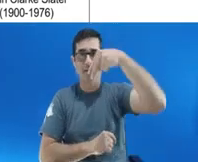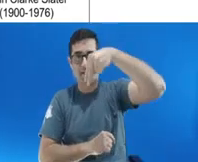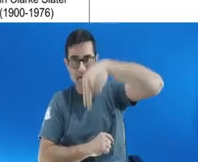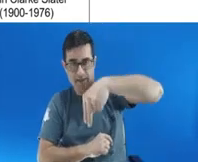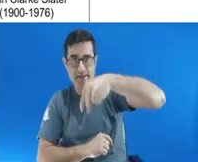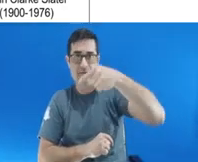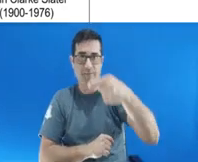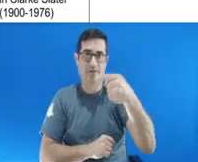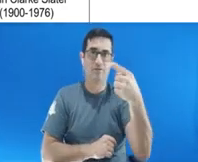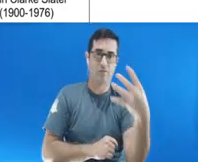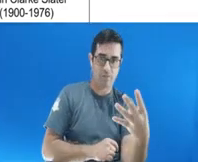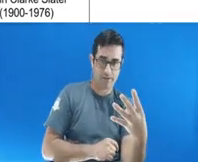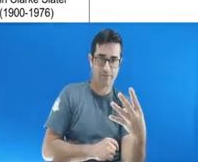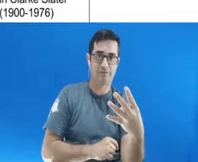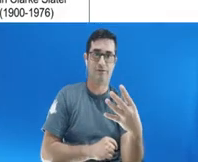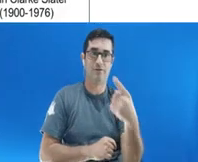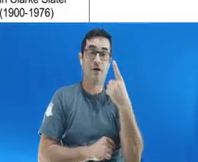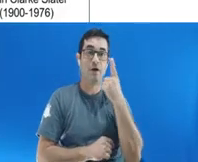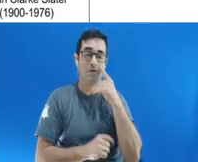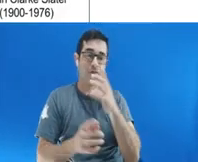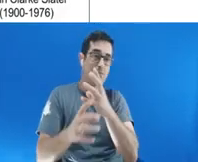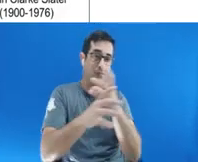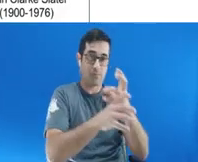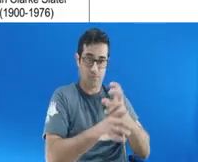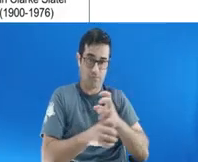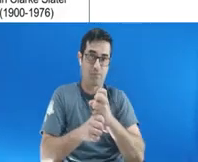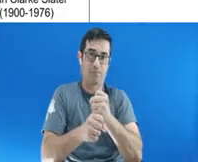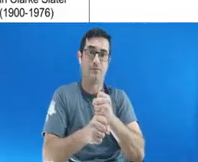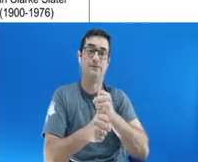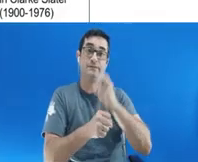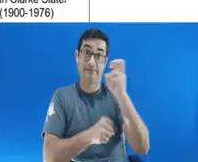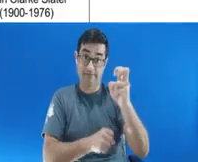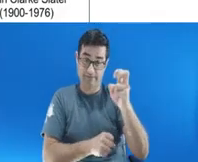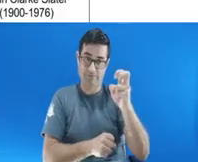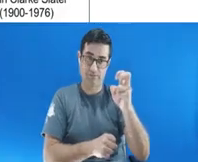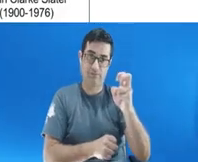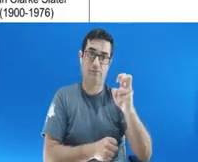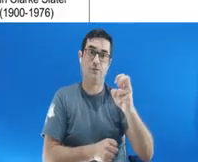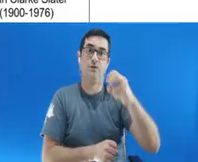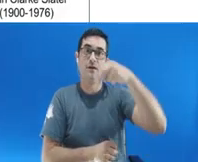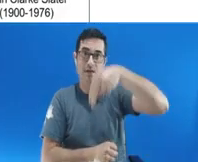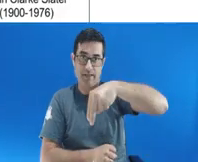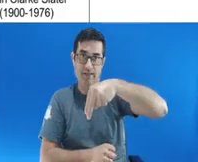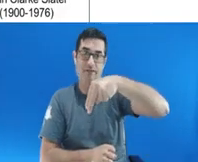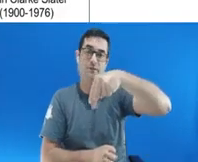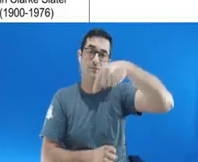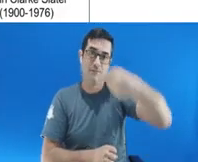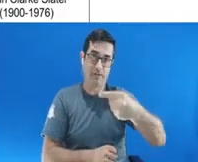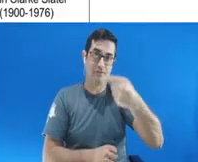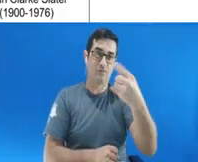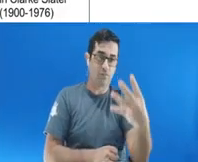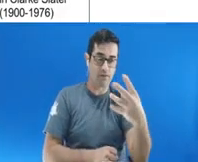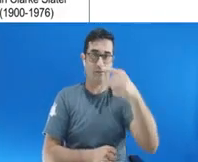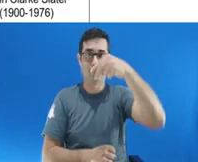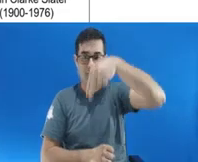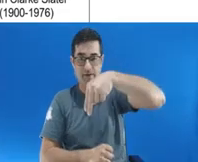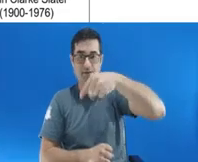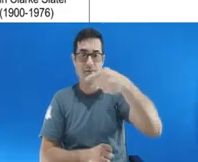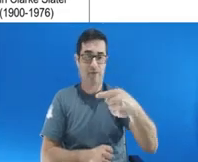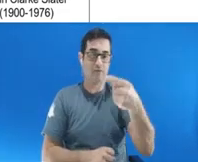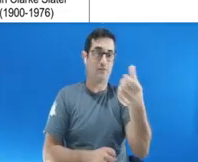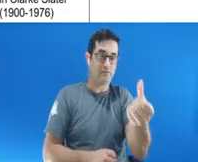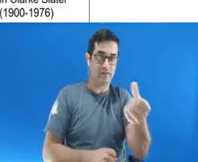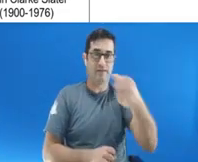5. Ou N-3, N-4, N-5 e N-6, ou seja, a partir do